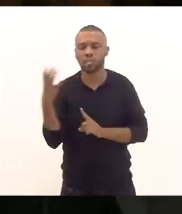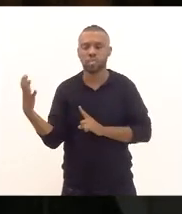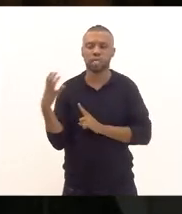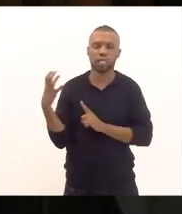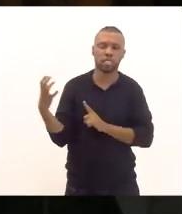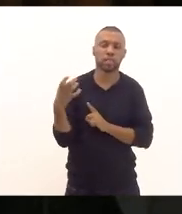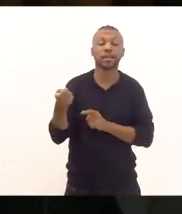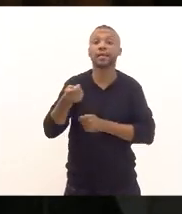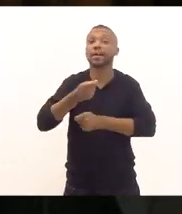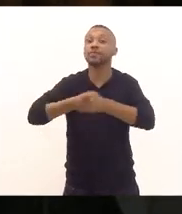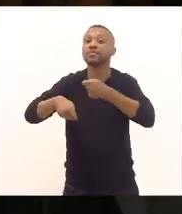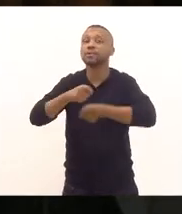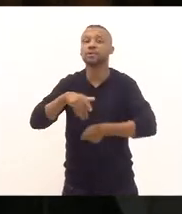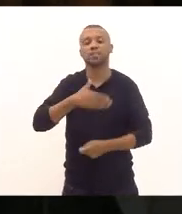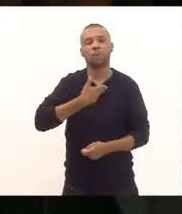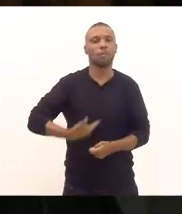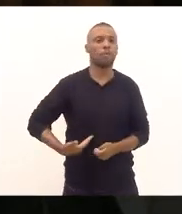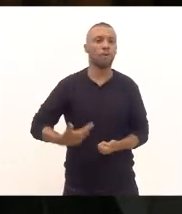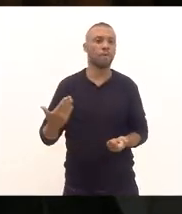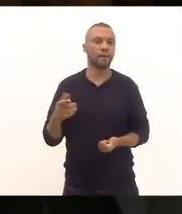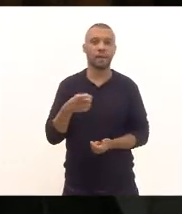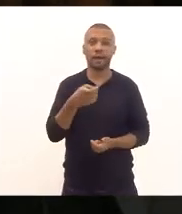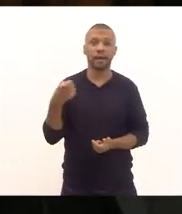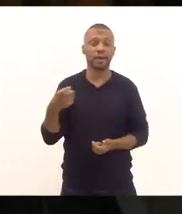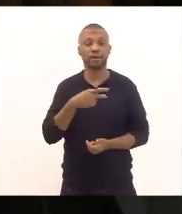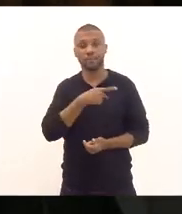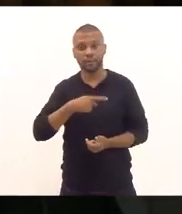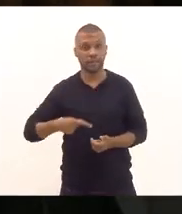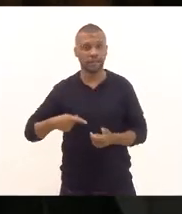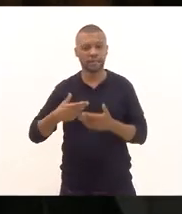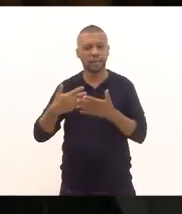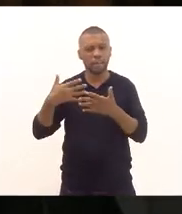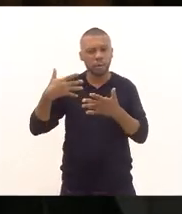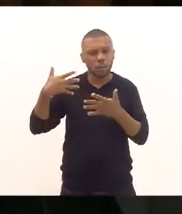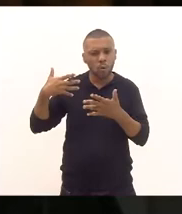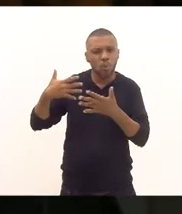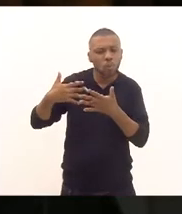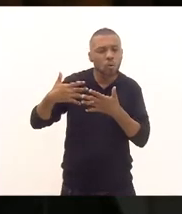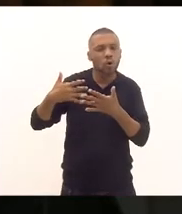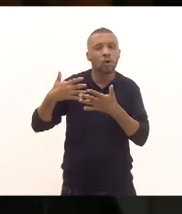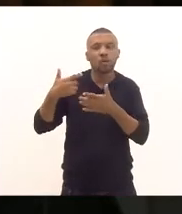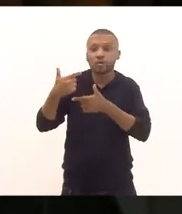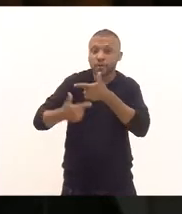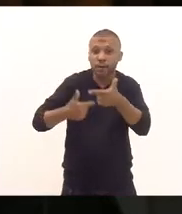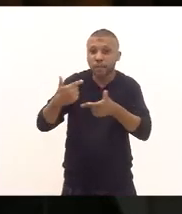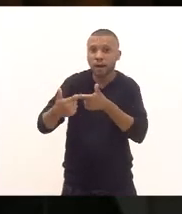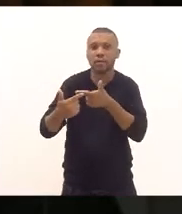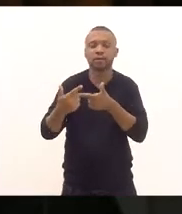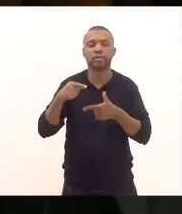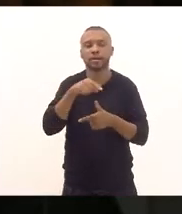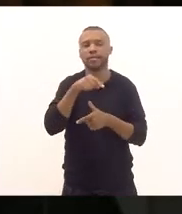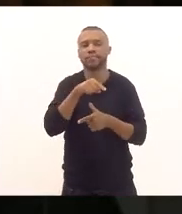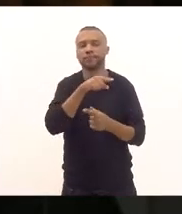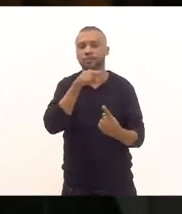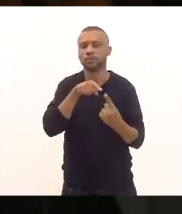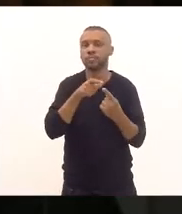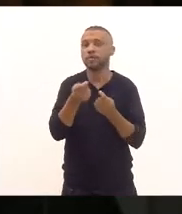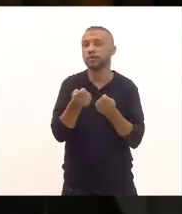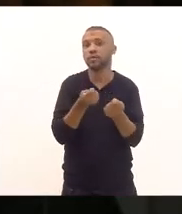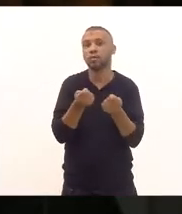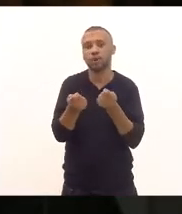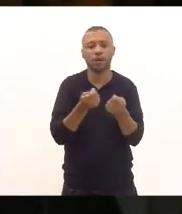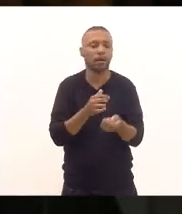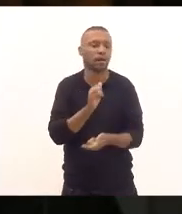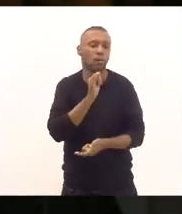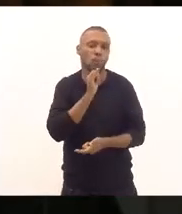direta de ex-presidentes há pouco tempo dos serviços aquela Tem que regular